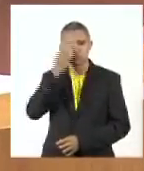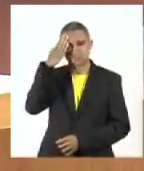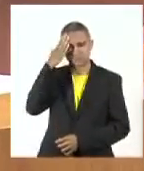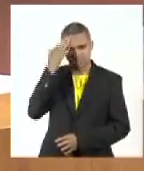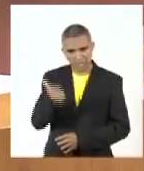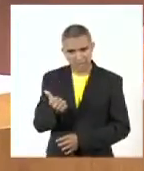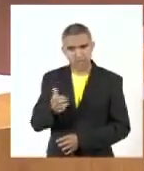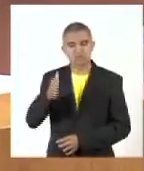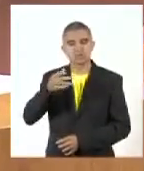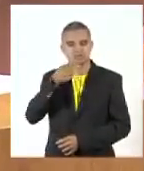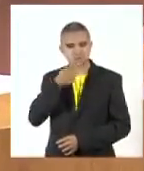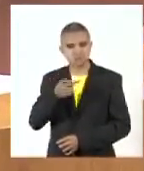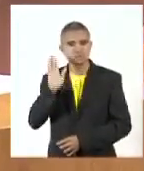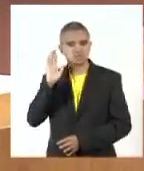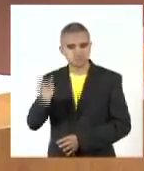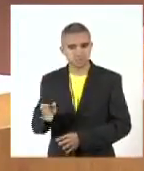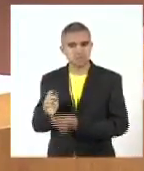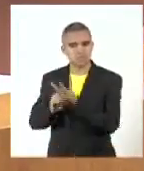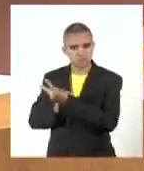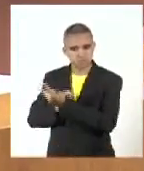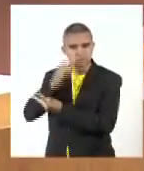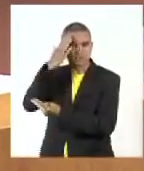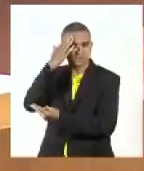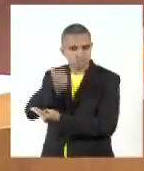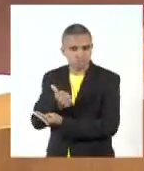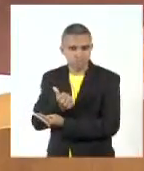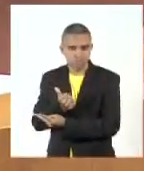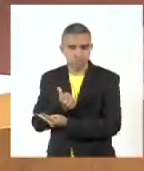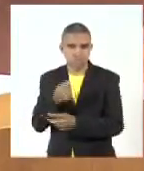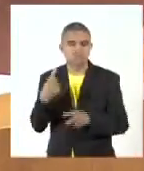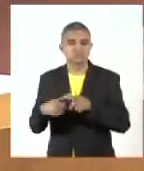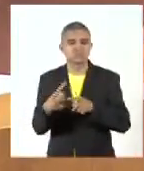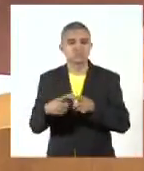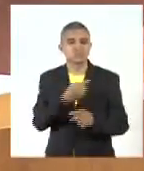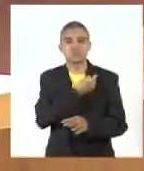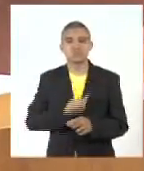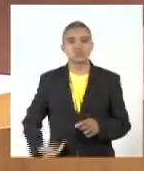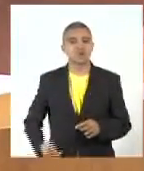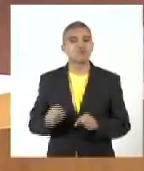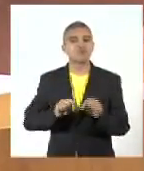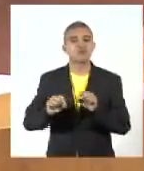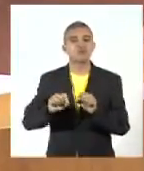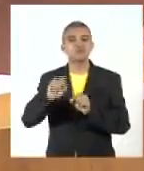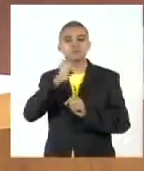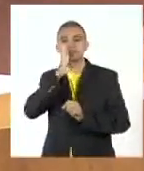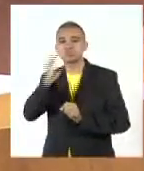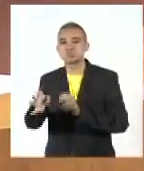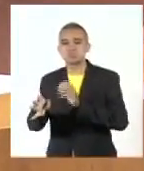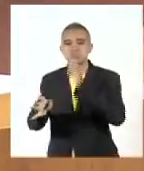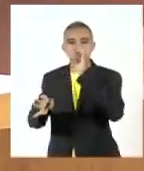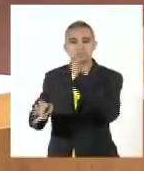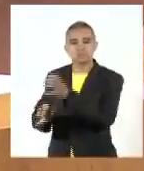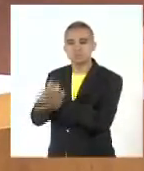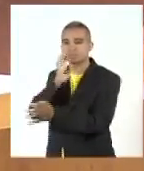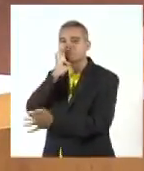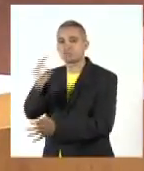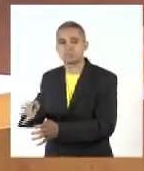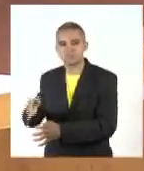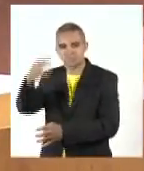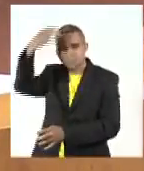a sentença. Porque nesse governo é assim. Eles saem culpando. Eles querem se livrar da carga e saem culpando todo